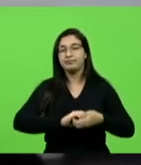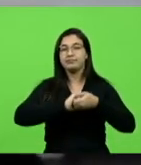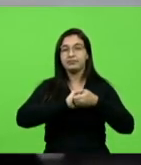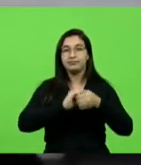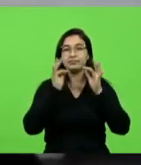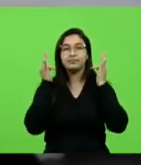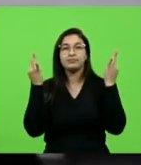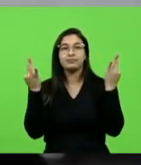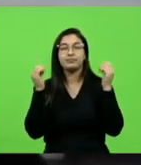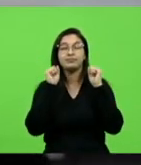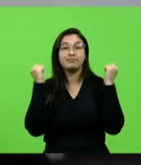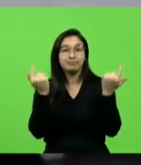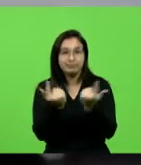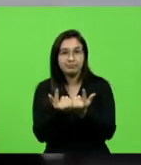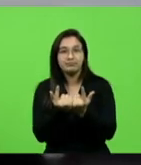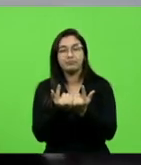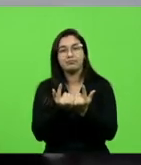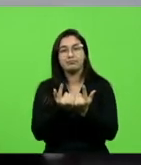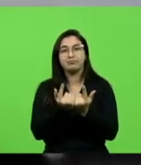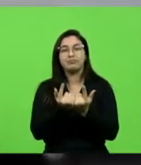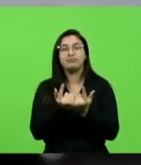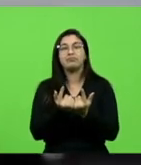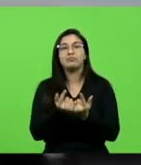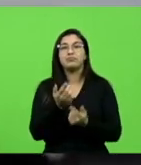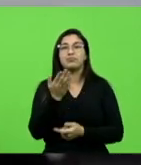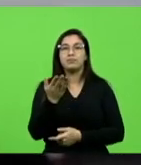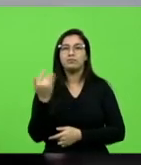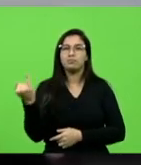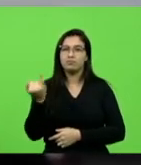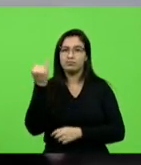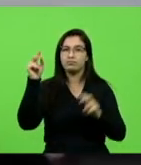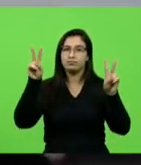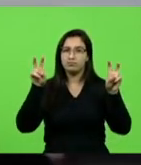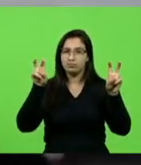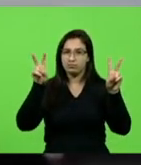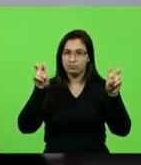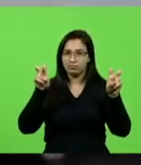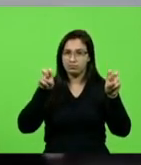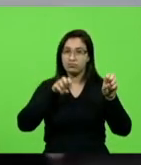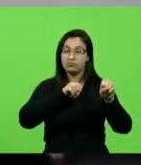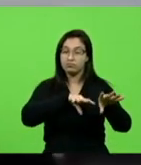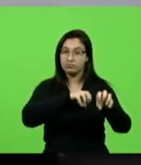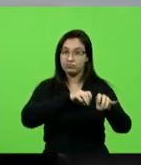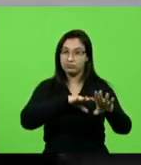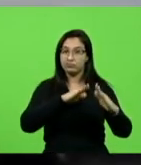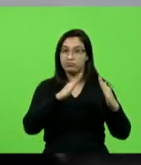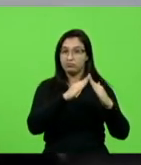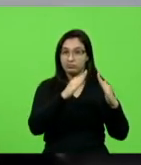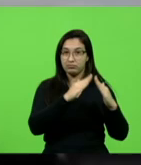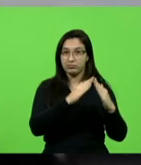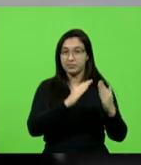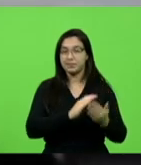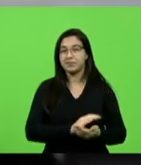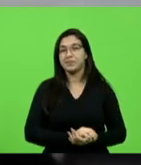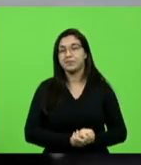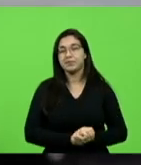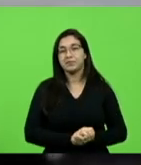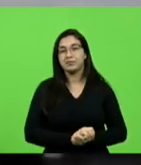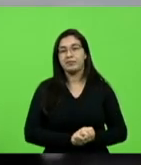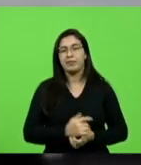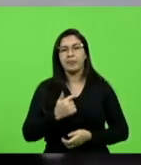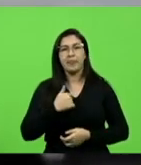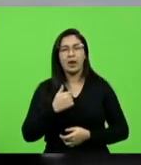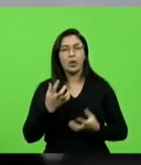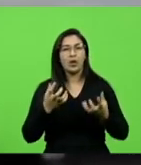promover este relevante debate sobre o tema educação domiciliar. Cabe-me